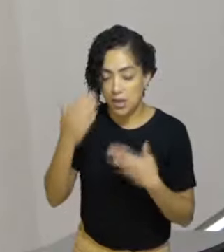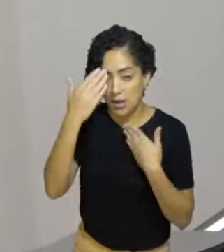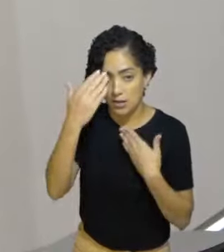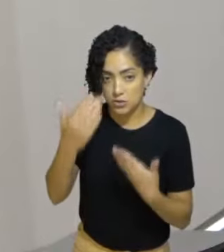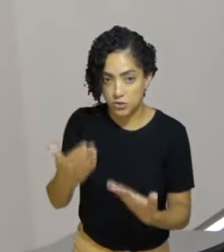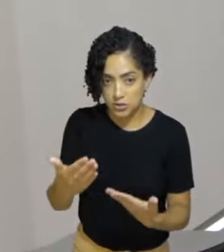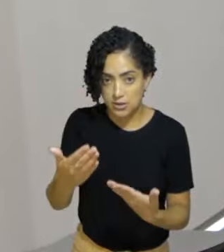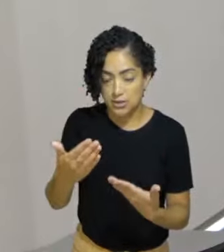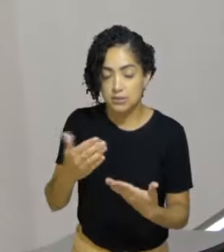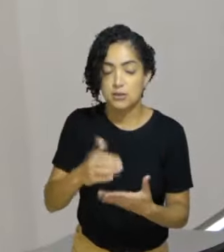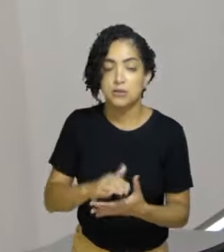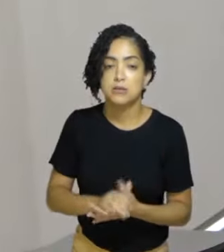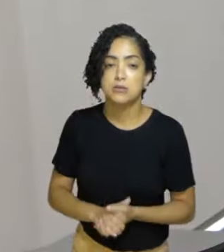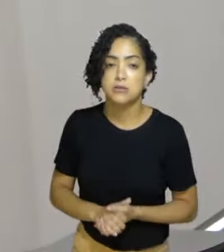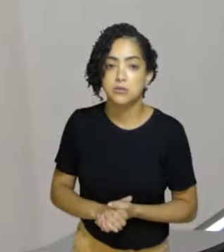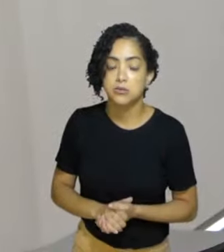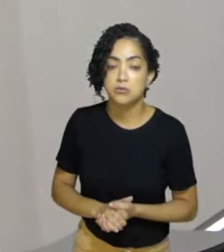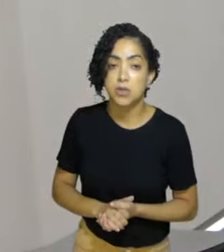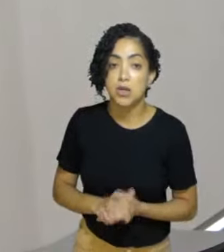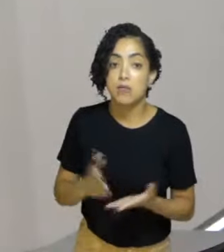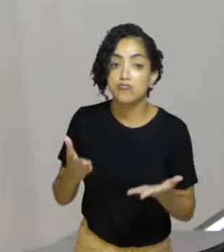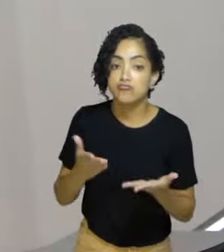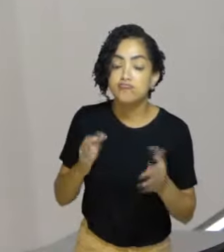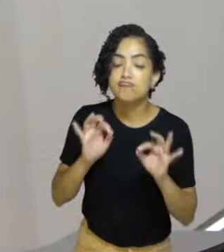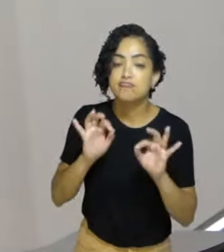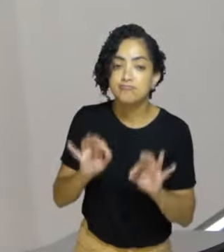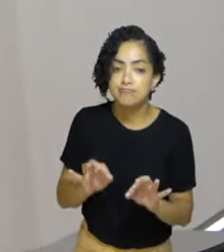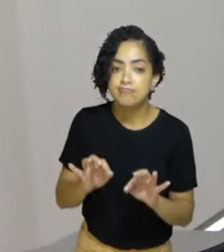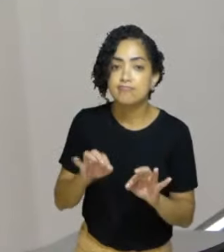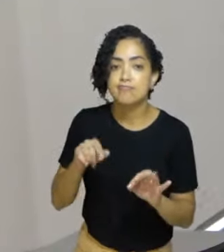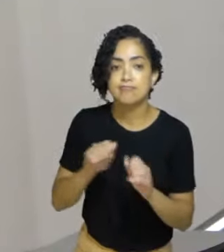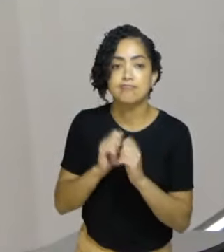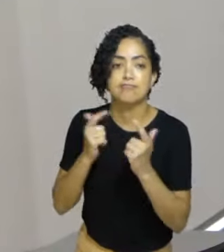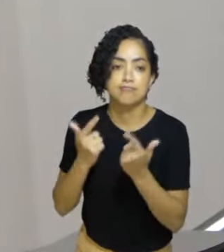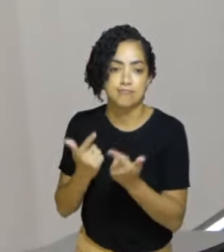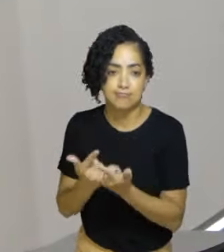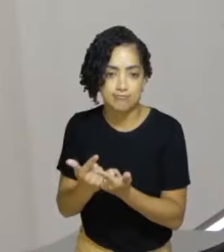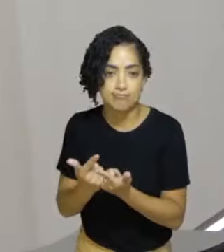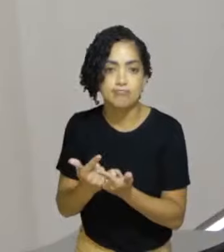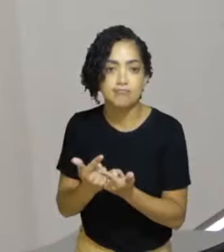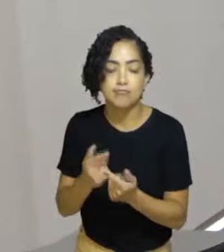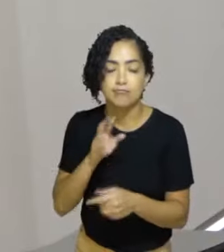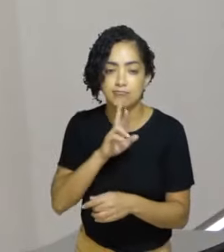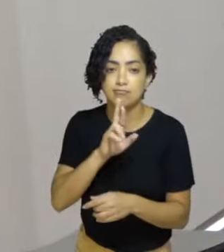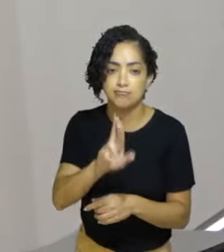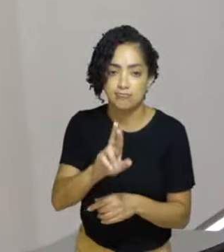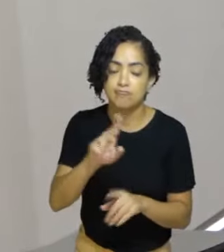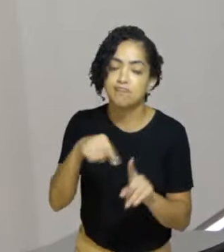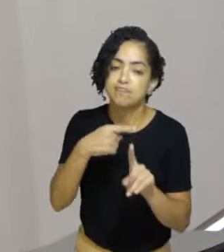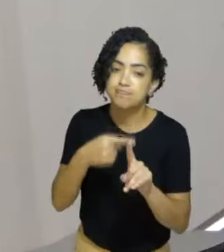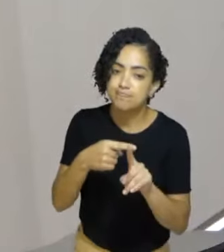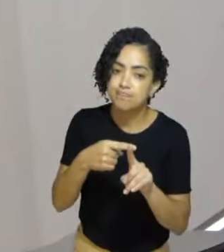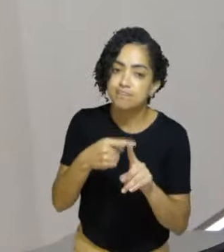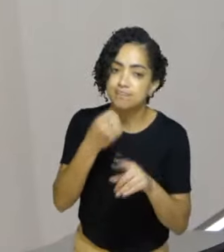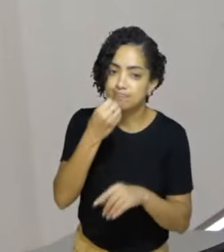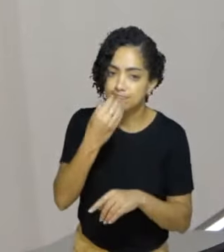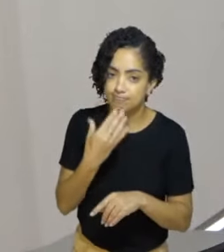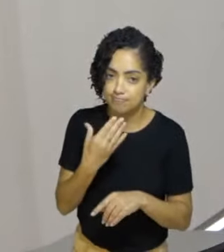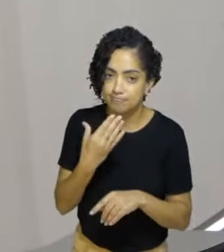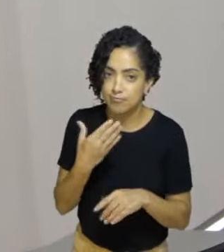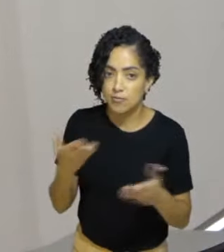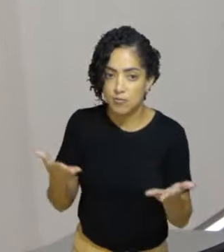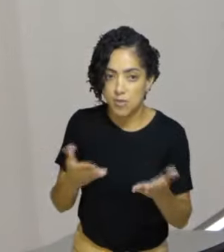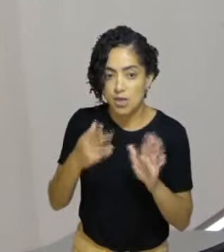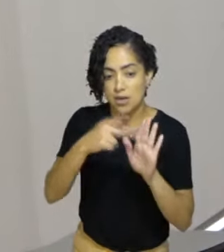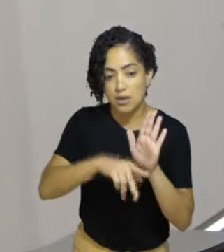agradecemos a oportunidade e temos a certeza que esta casa vai dar a resposta positiva para o presente projeto de